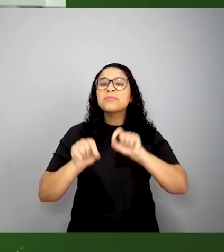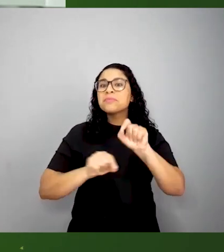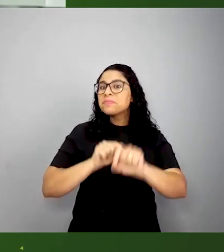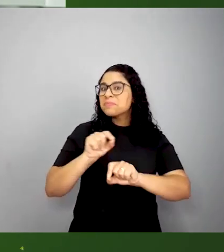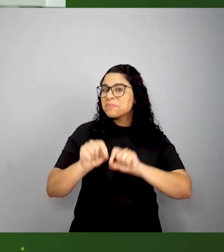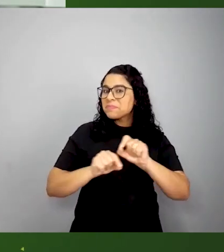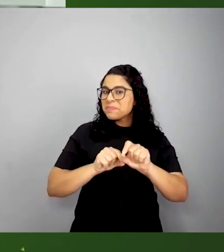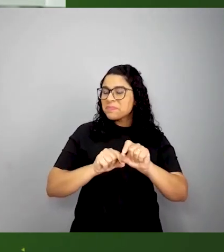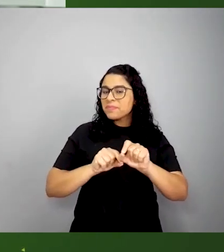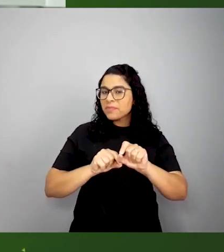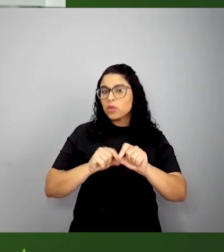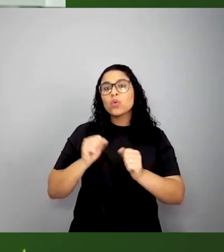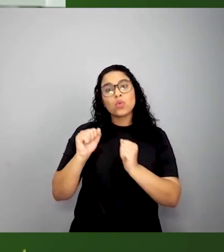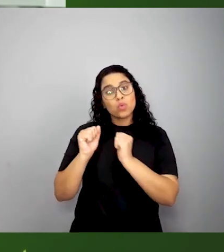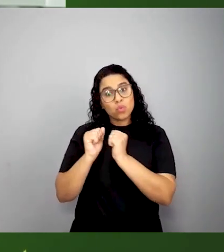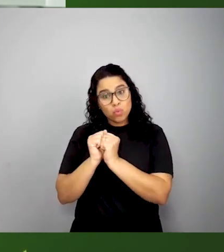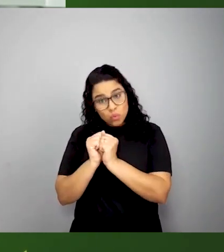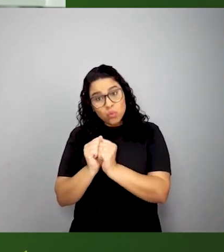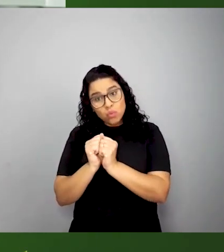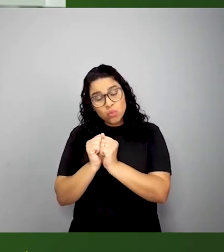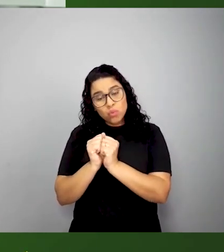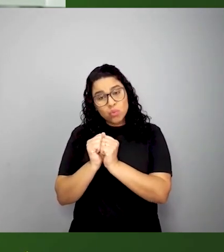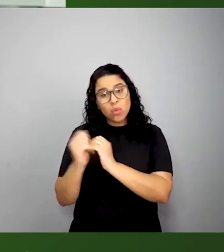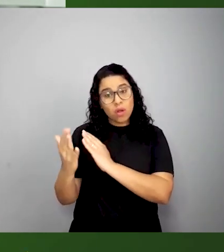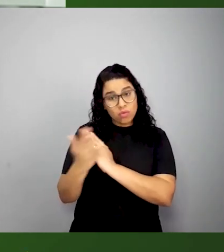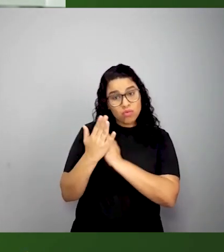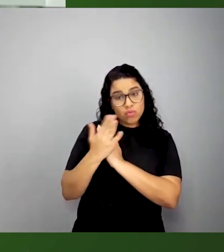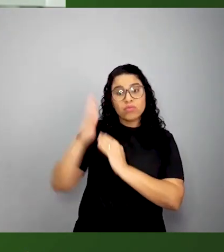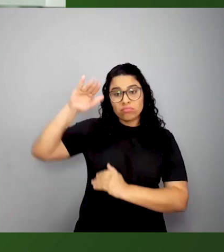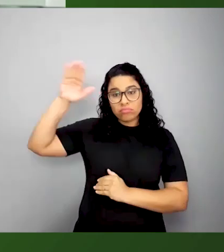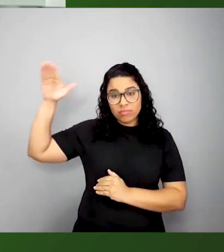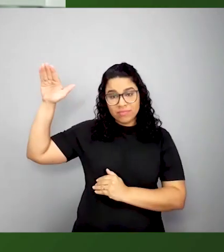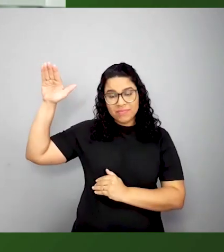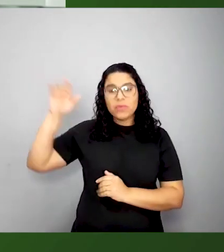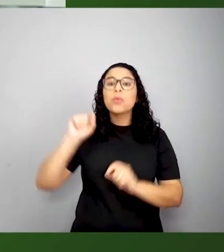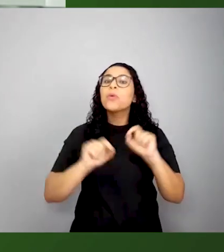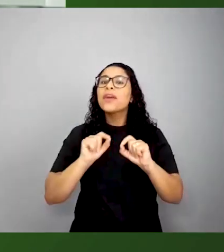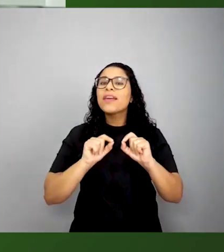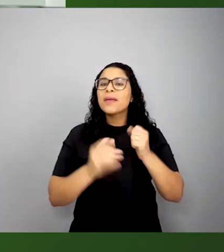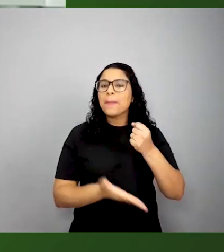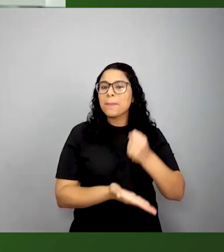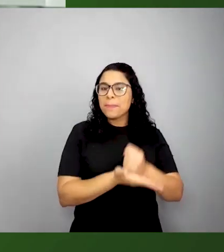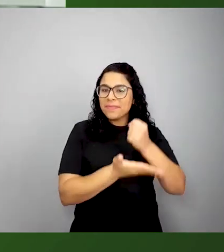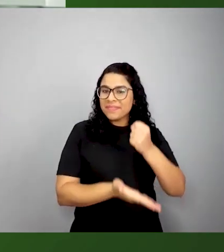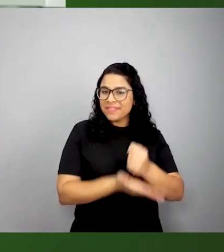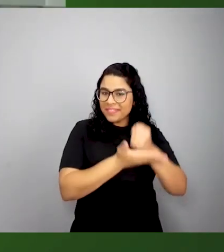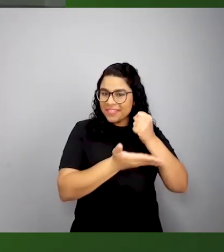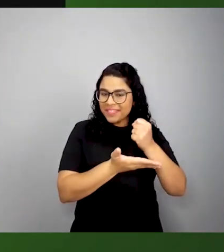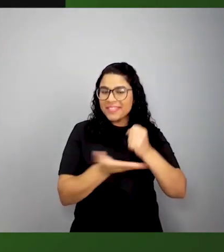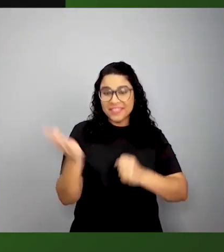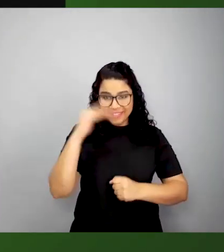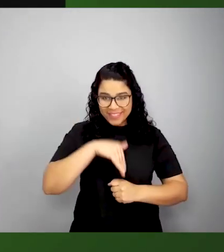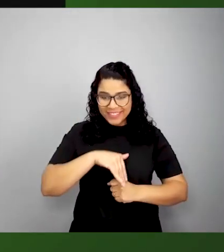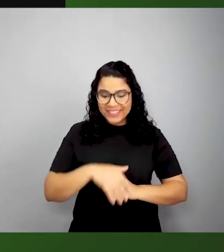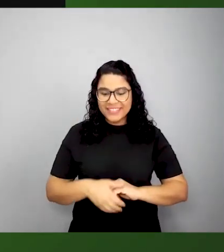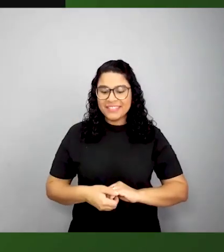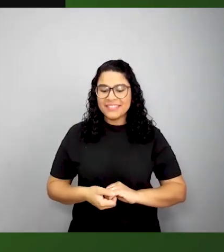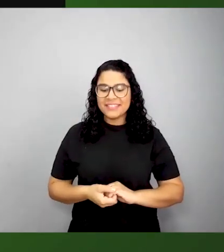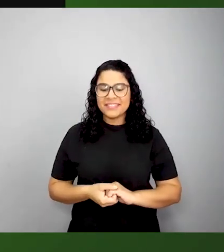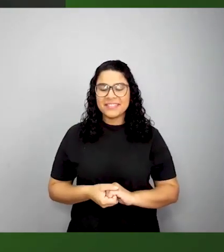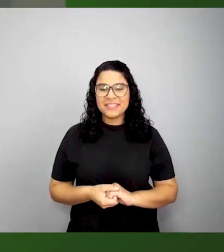a confeccionarem, com a ajuda de um adulto, uma peteca. Então, vamos lá?